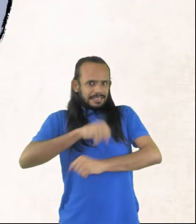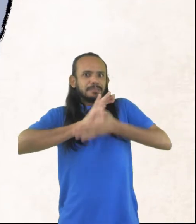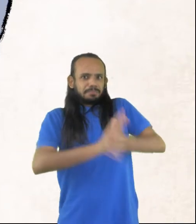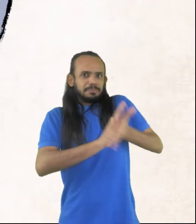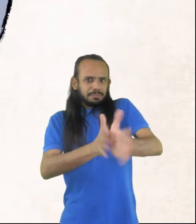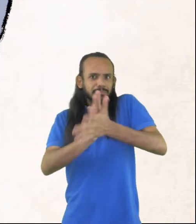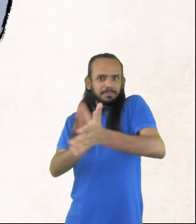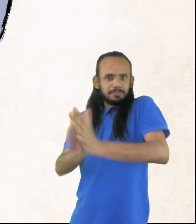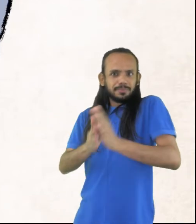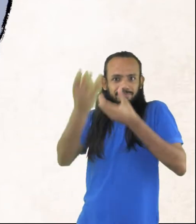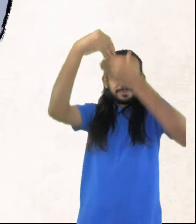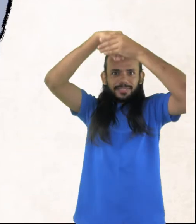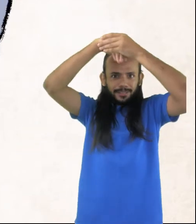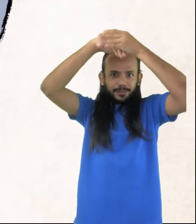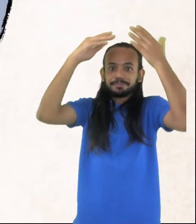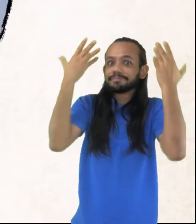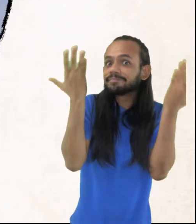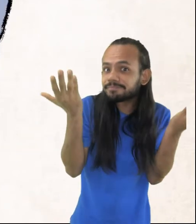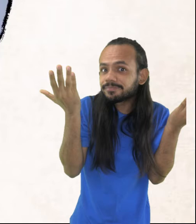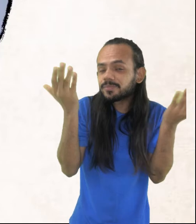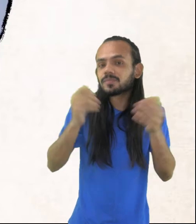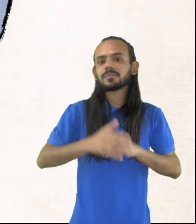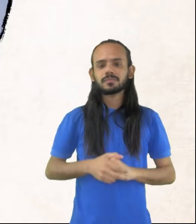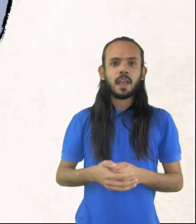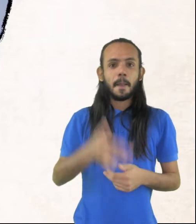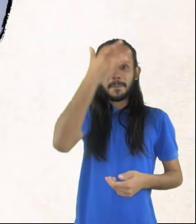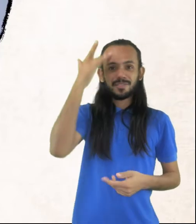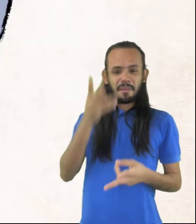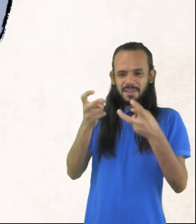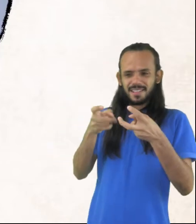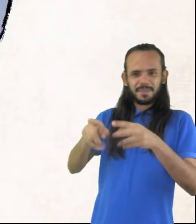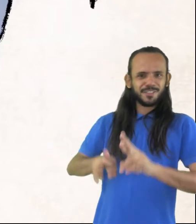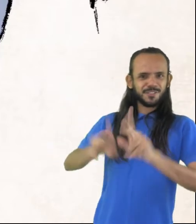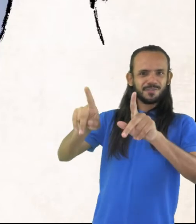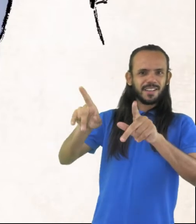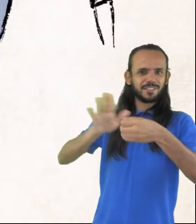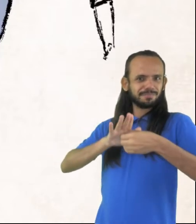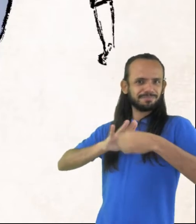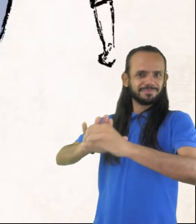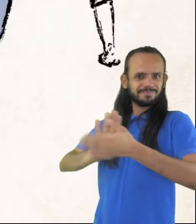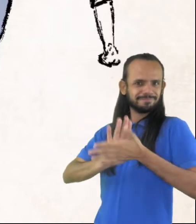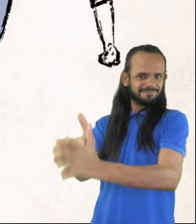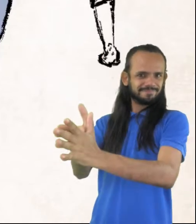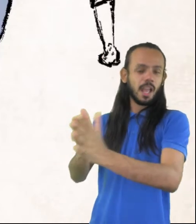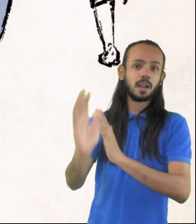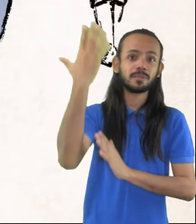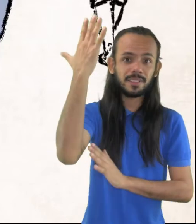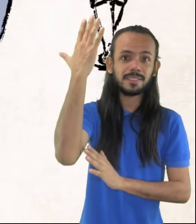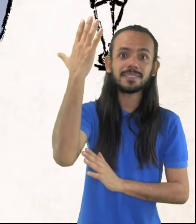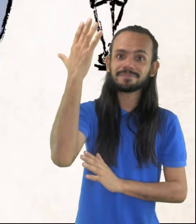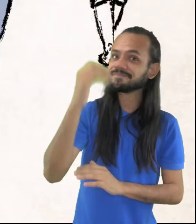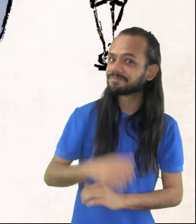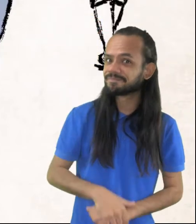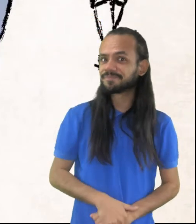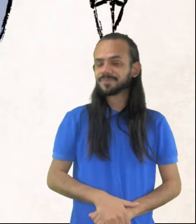plena de que possui concepções racistas na própria mente e acabe discriminando alguém, ou seja, tratando essa pessoa de forma diferenciada